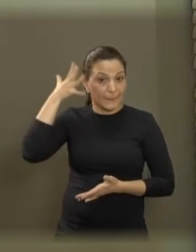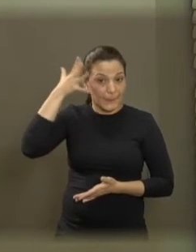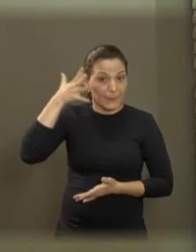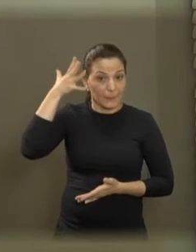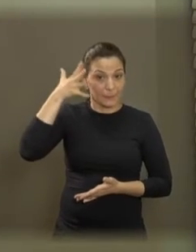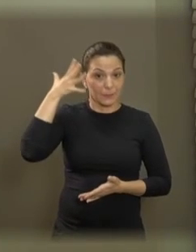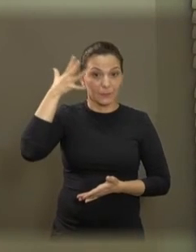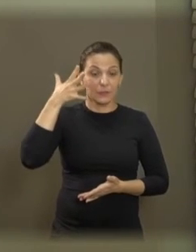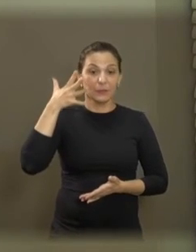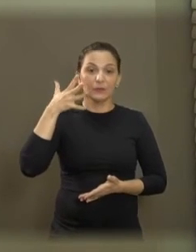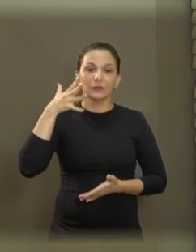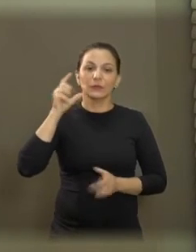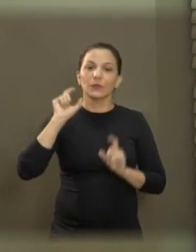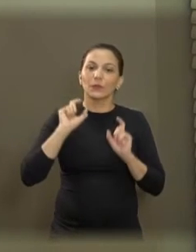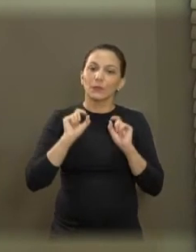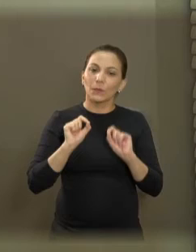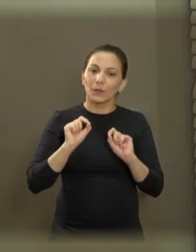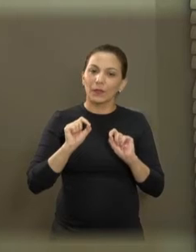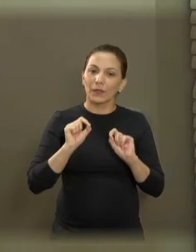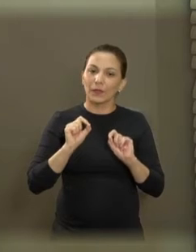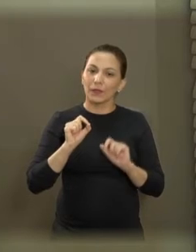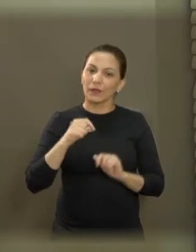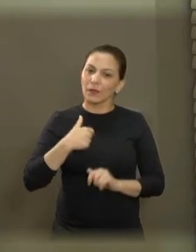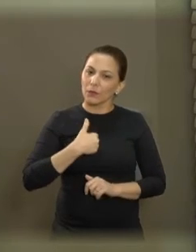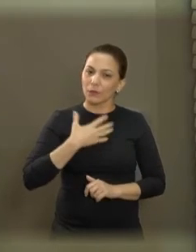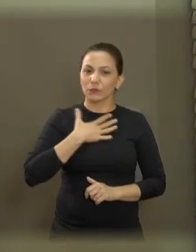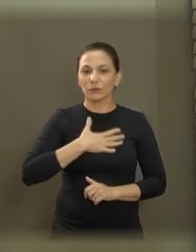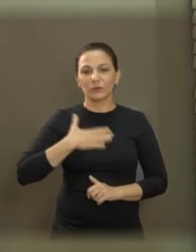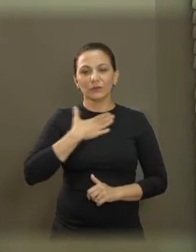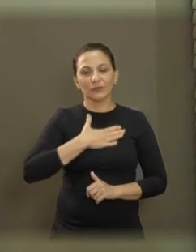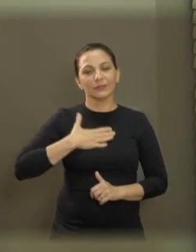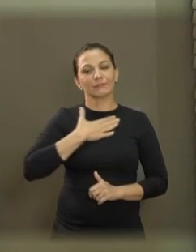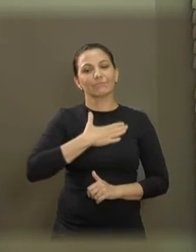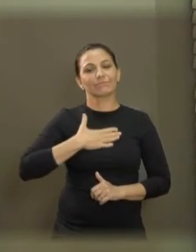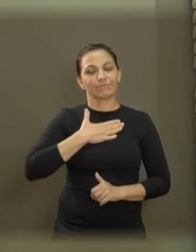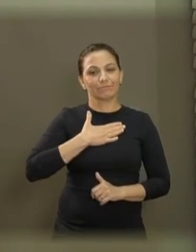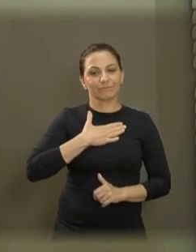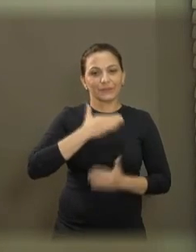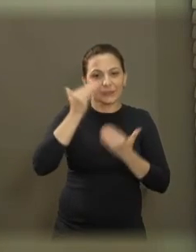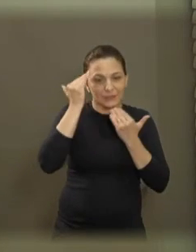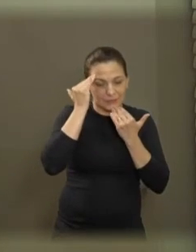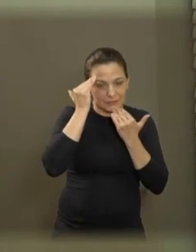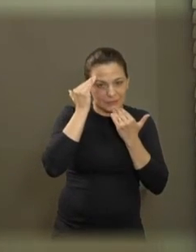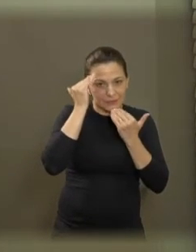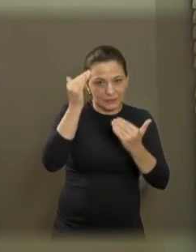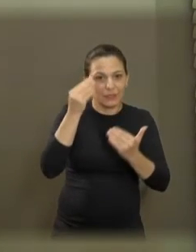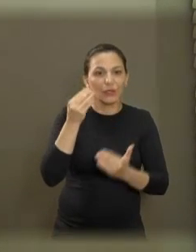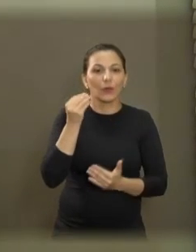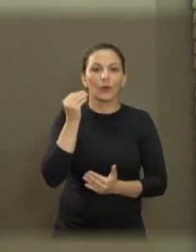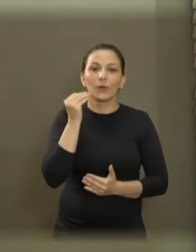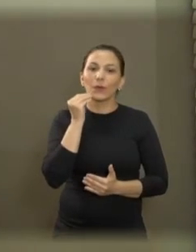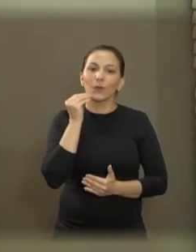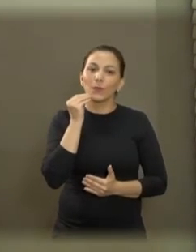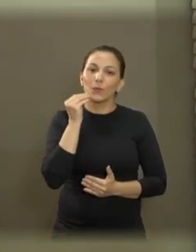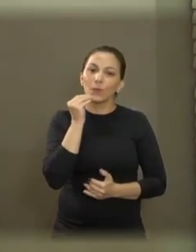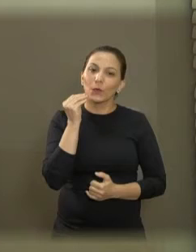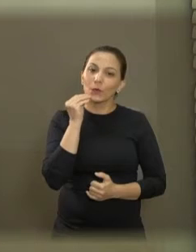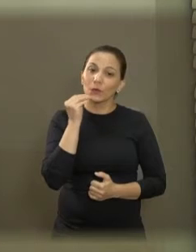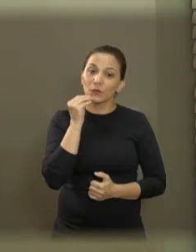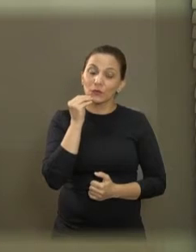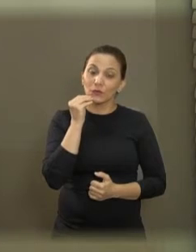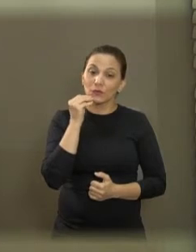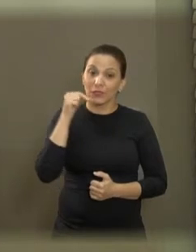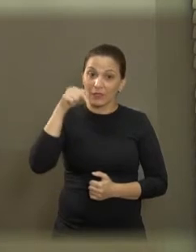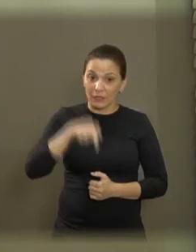como essa abertura, eu gostaria de agradecer a oportunidade de estar